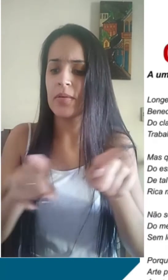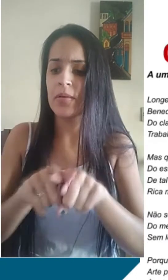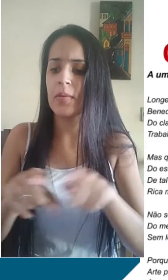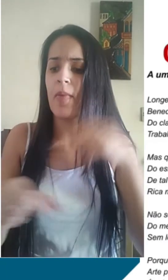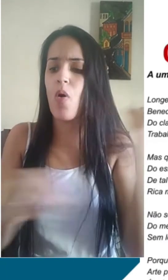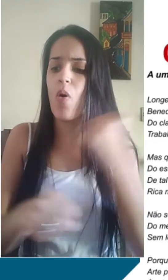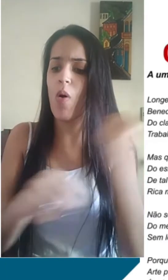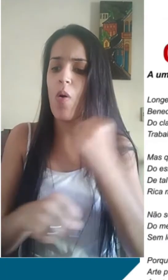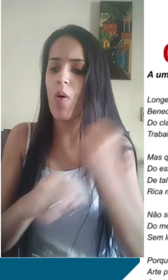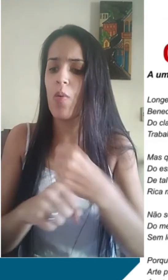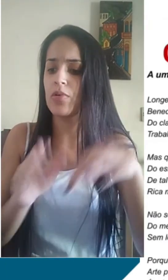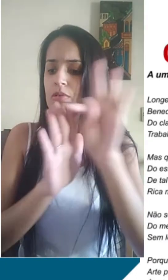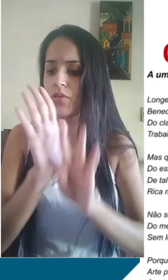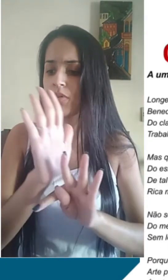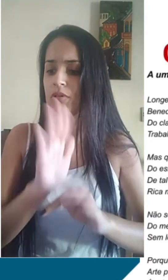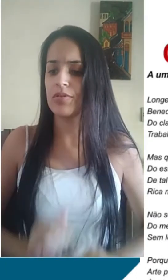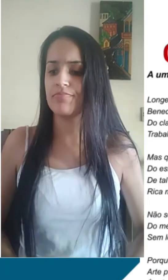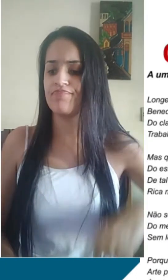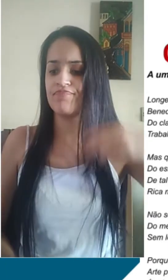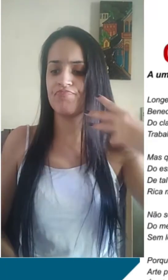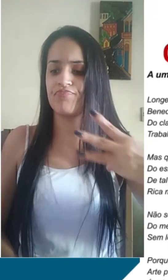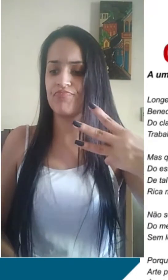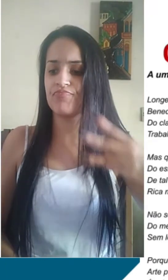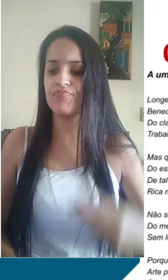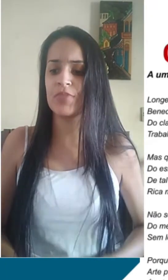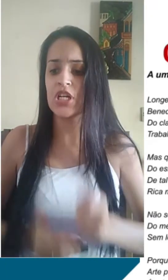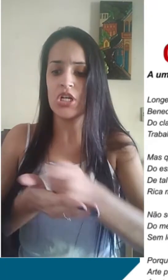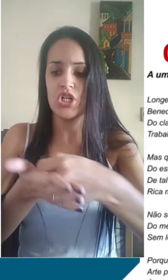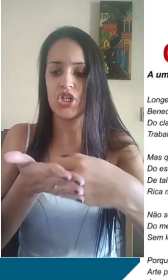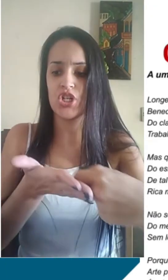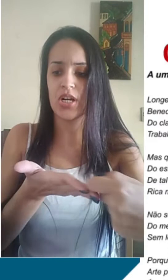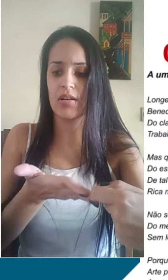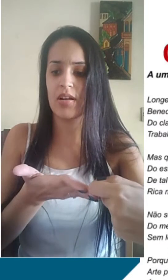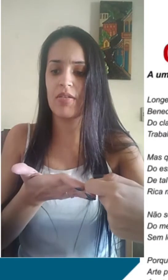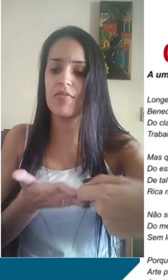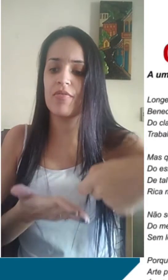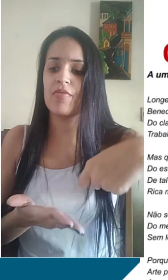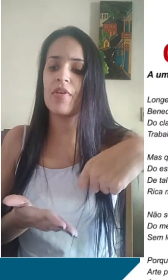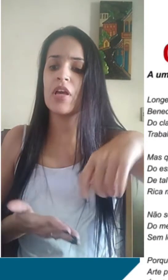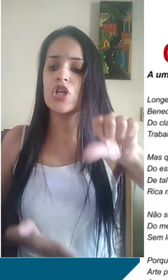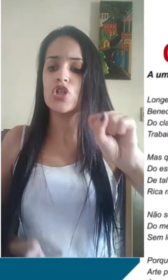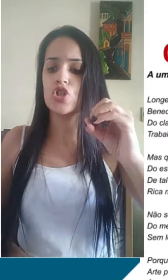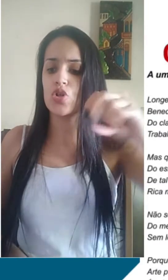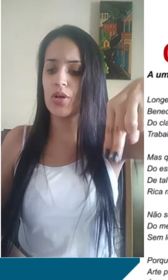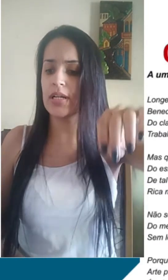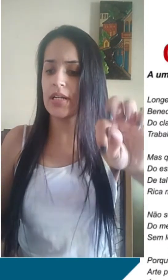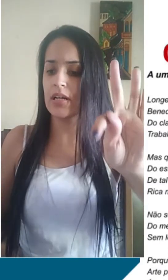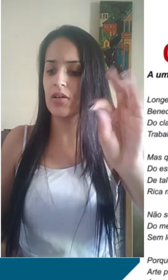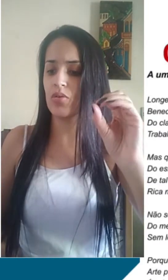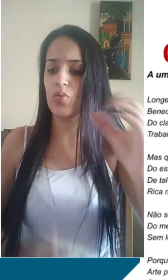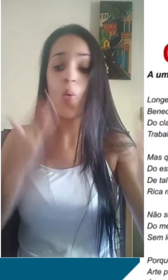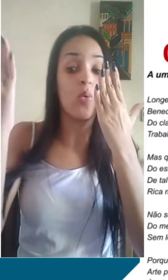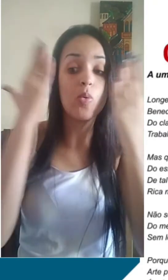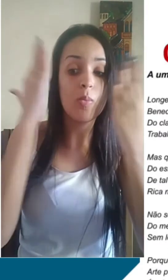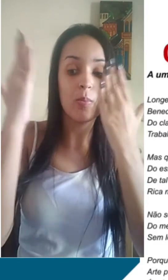templo. Então temos aqui uma concepção de artista que é aquele do artista da palavra, né? Que é aquele que